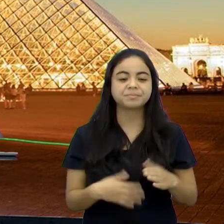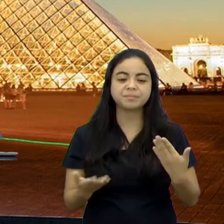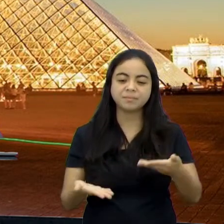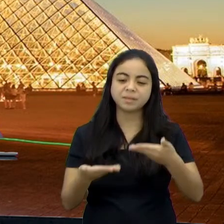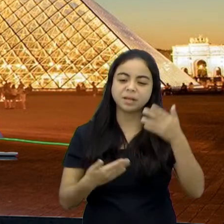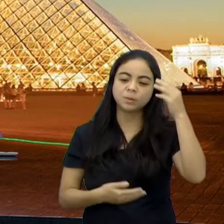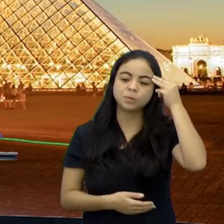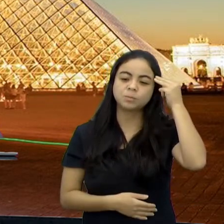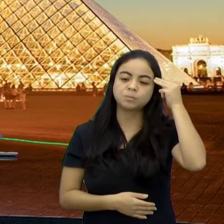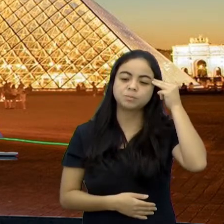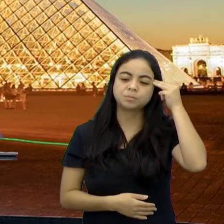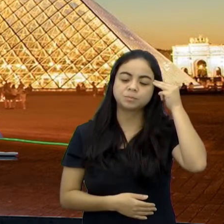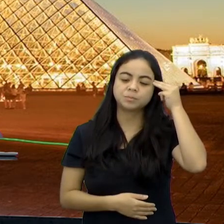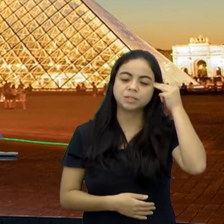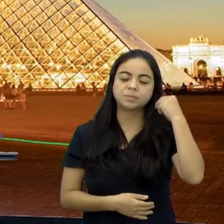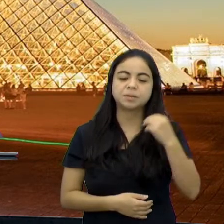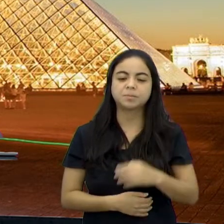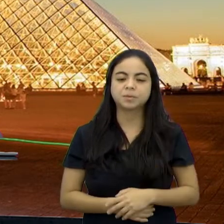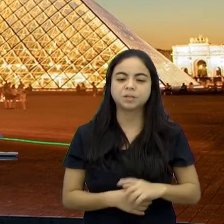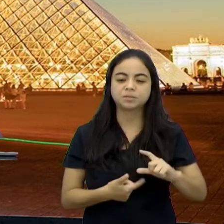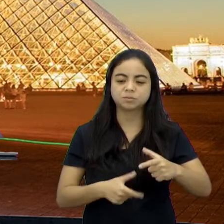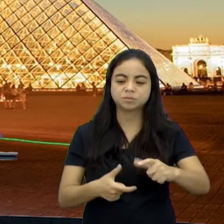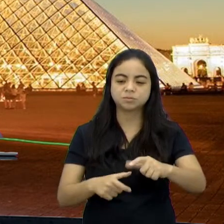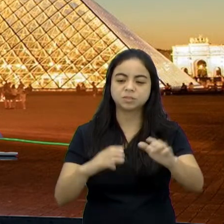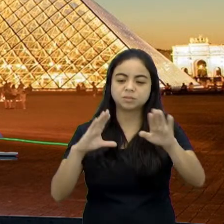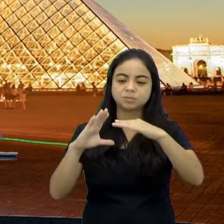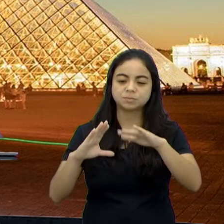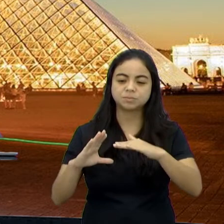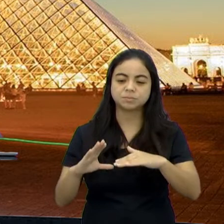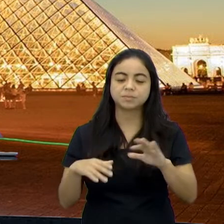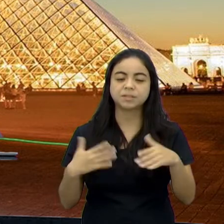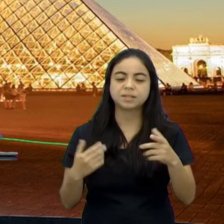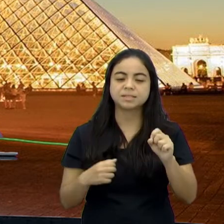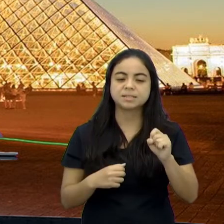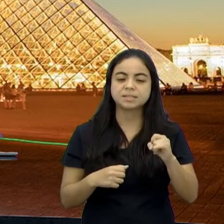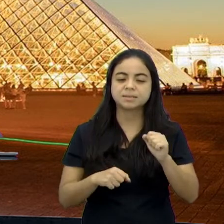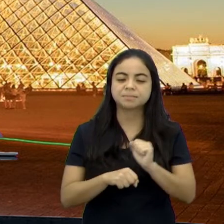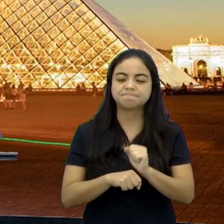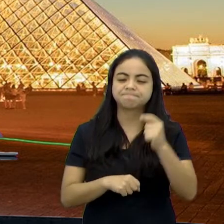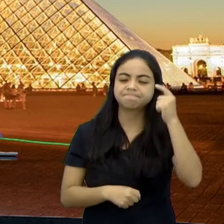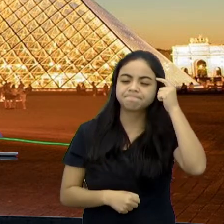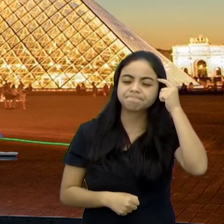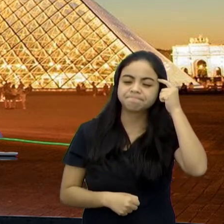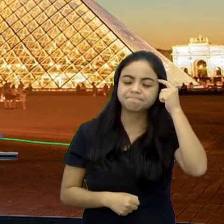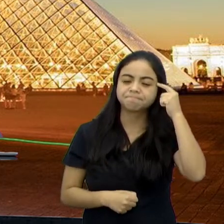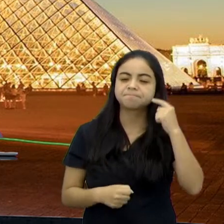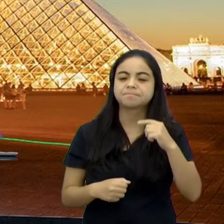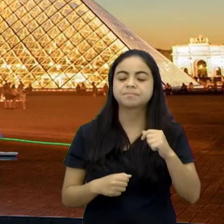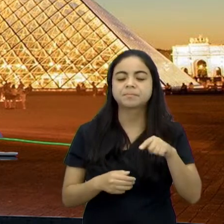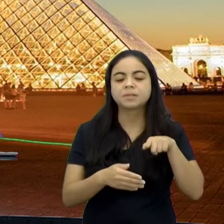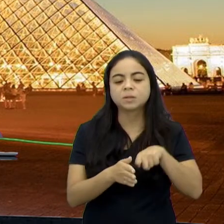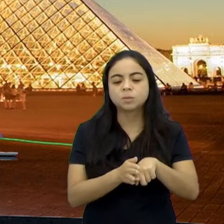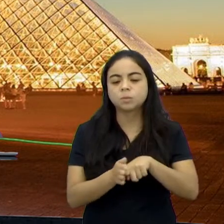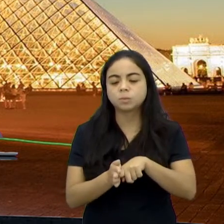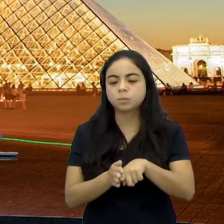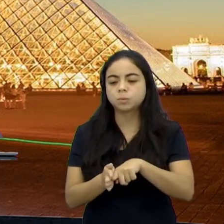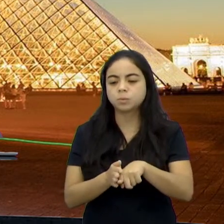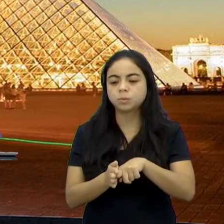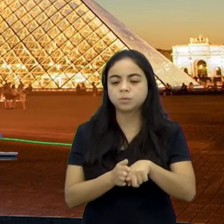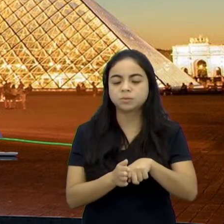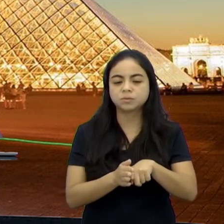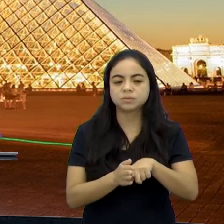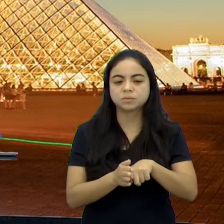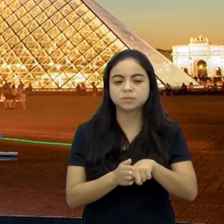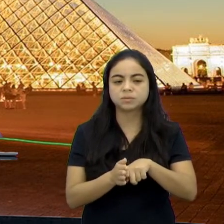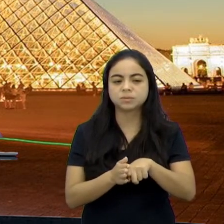relação aos memes que estavam lá nas correntes de e-mail, com certeza se a gente parar e buscar ali, né, um processo investigativo, uma pesquisa